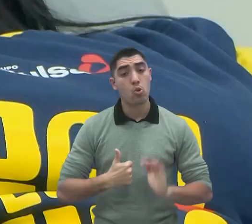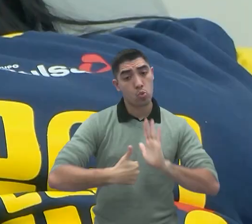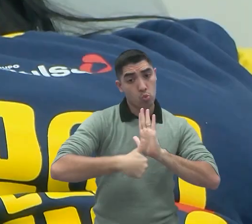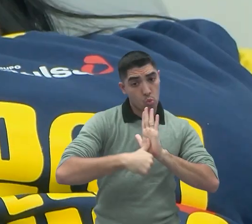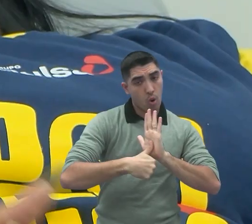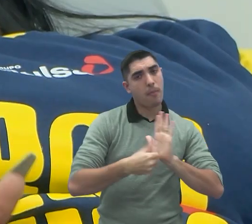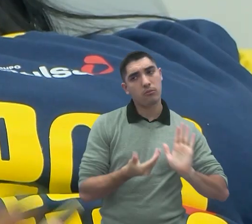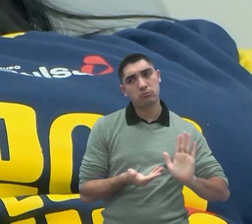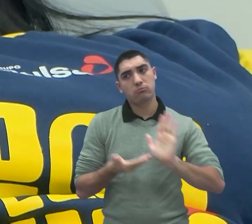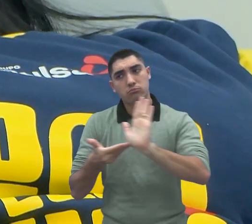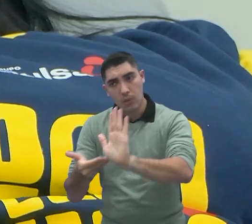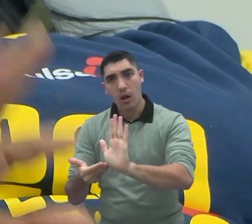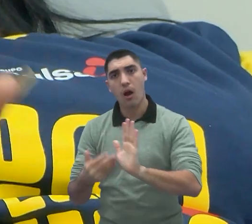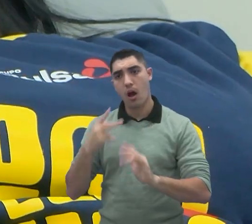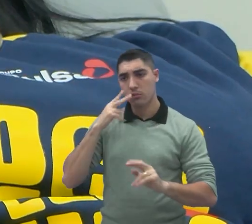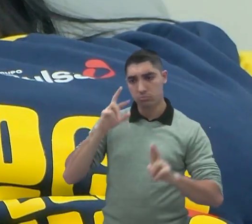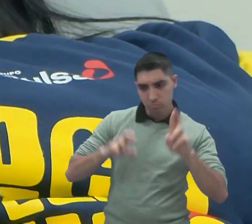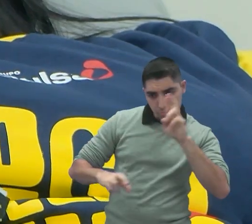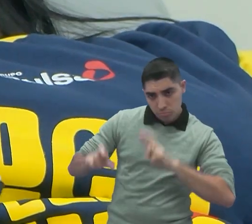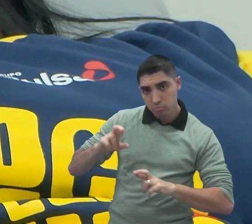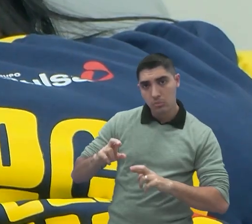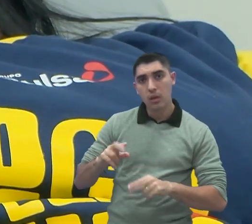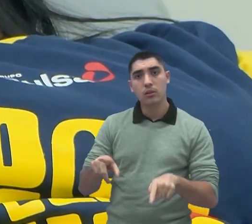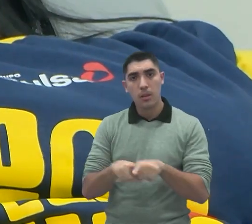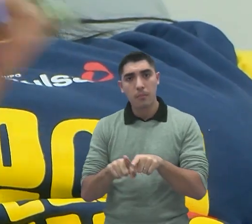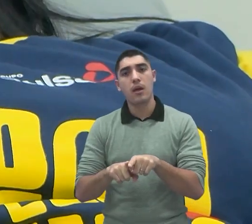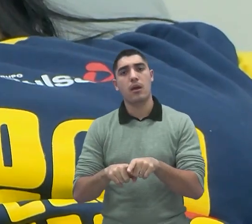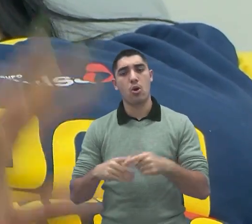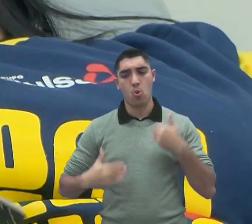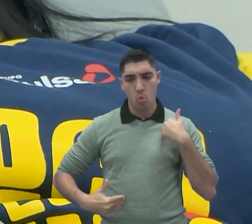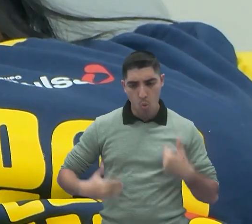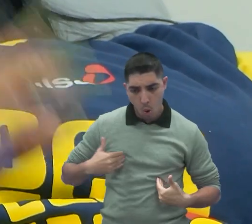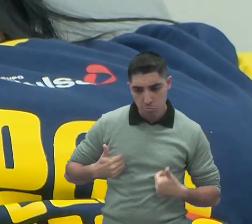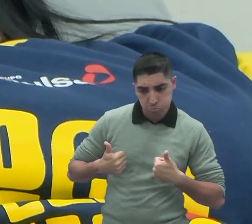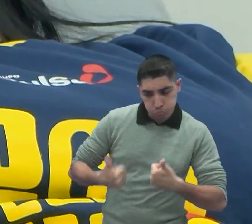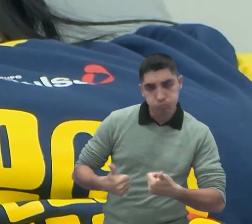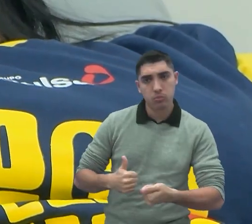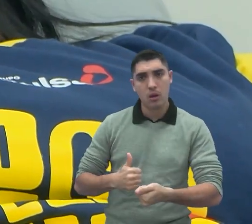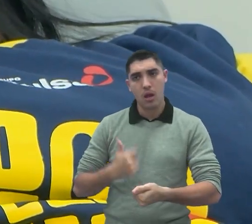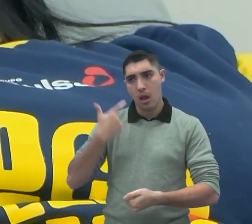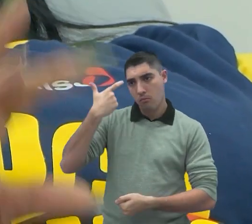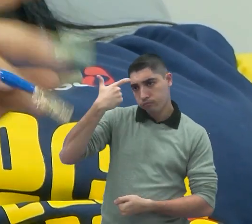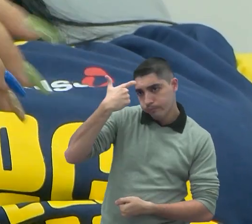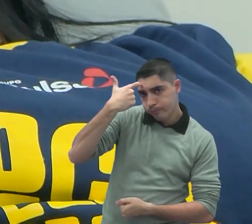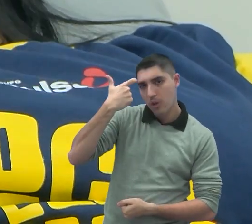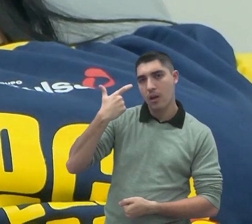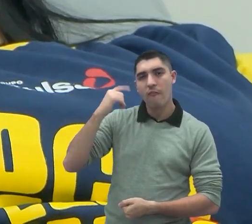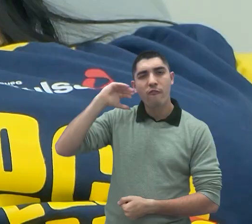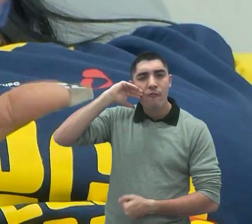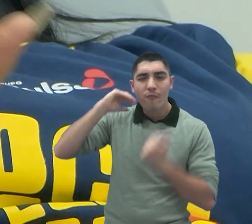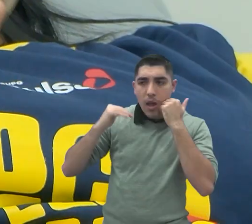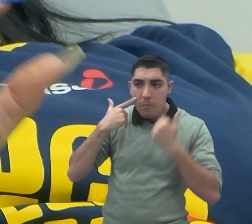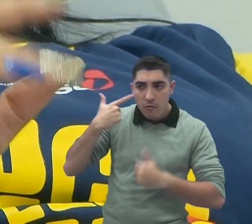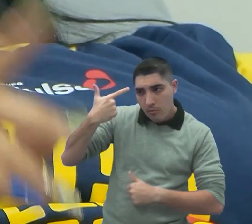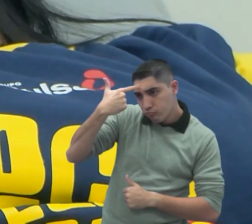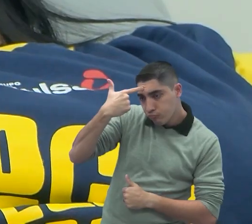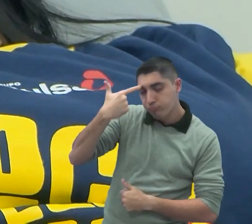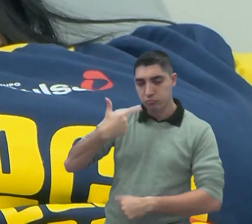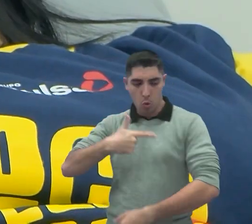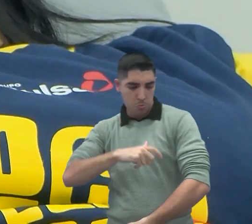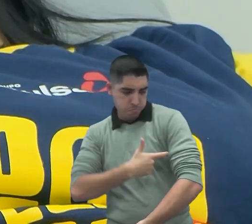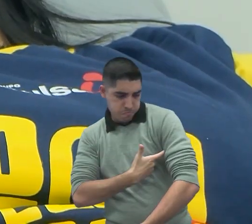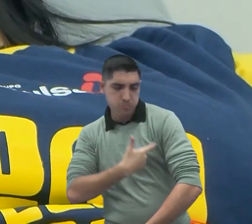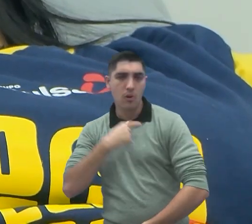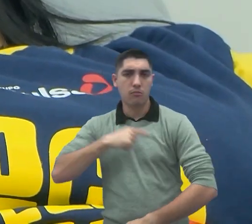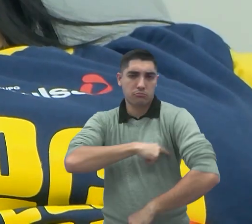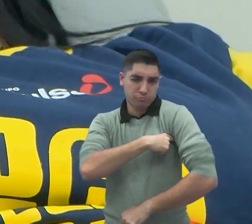doando. Entrega do documento, aí faz a checagem ali da temperatura, tudo do corpo, né? Depois tem a triagem ali, né, com o